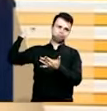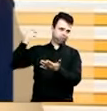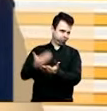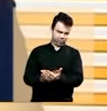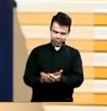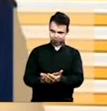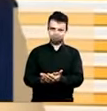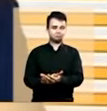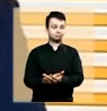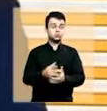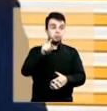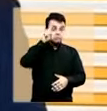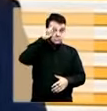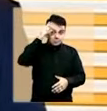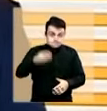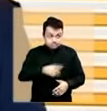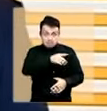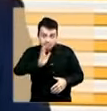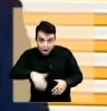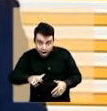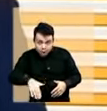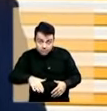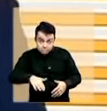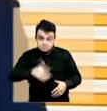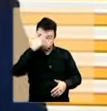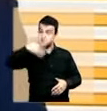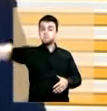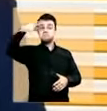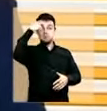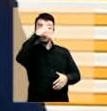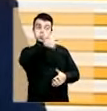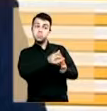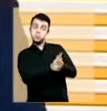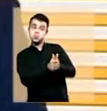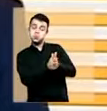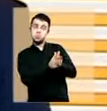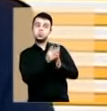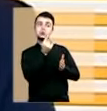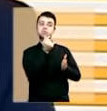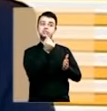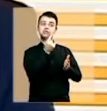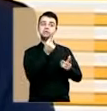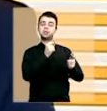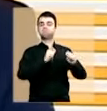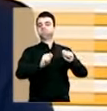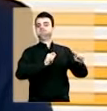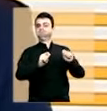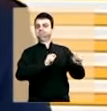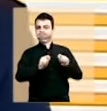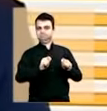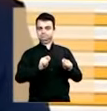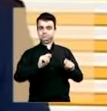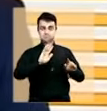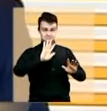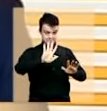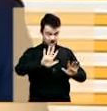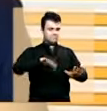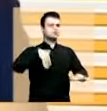Comprar na oferta gera uma sensação de vantagem, mas depois fazer o dever de casa, isso